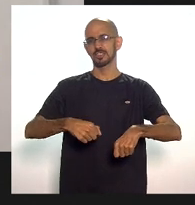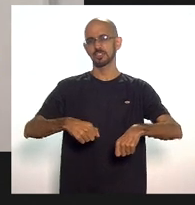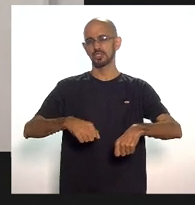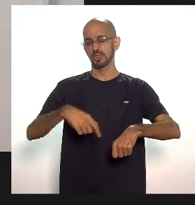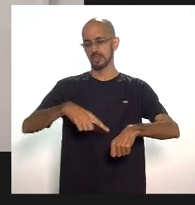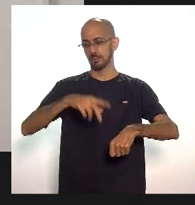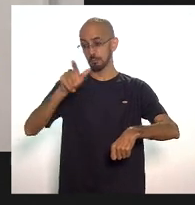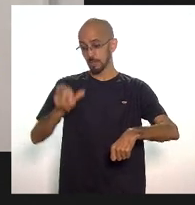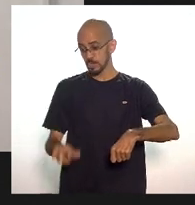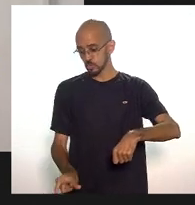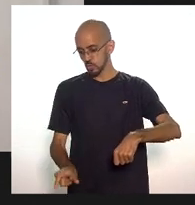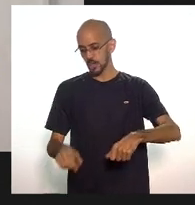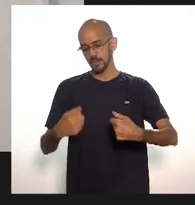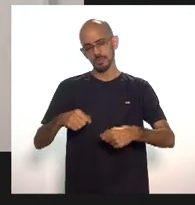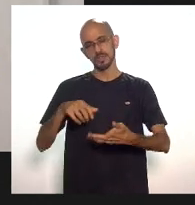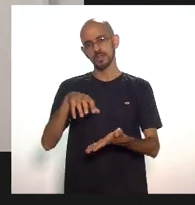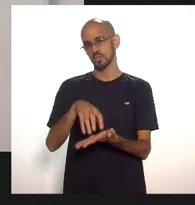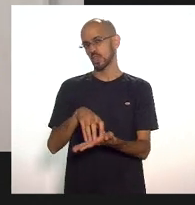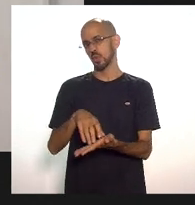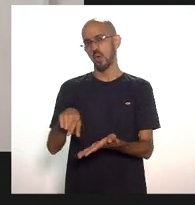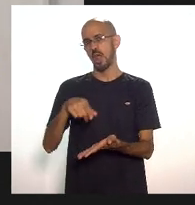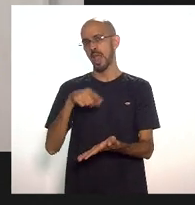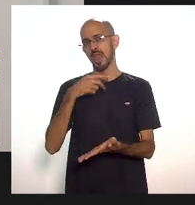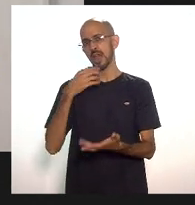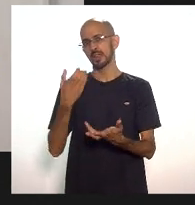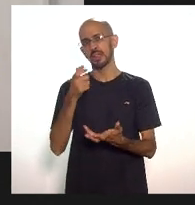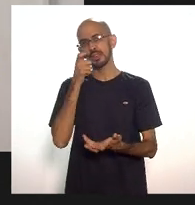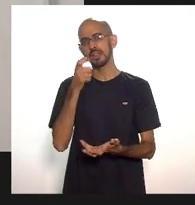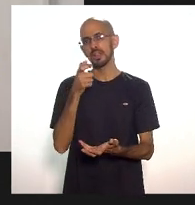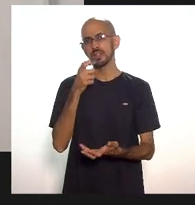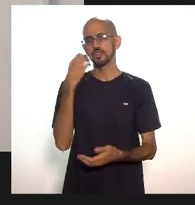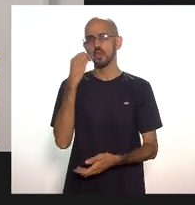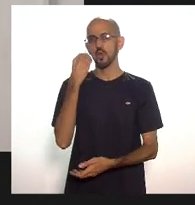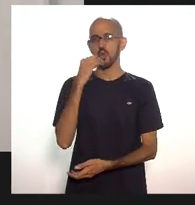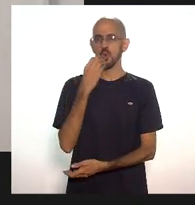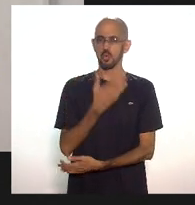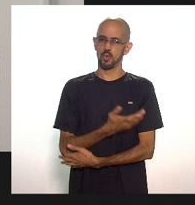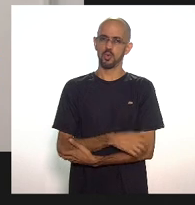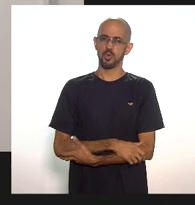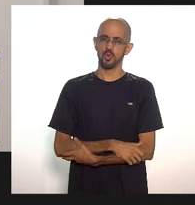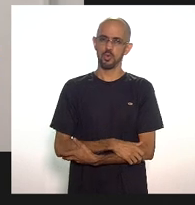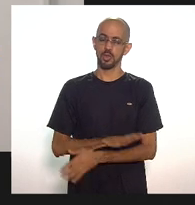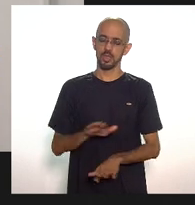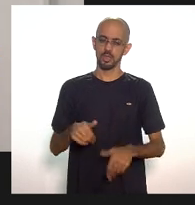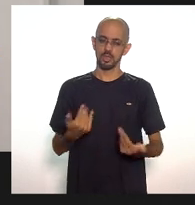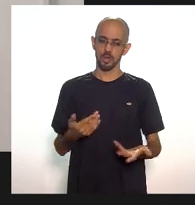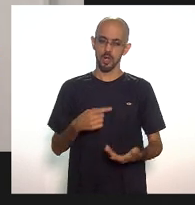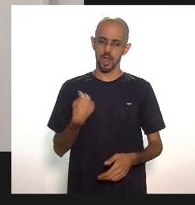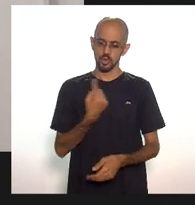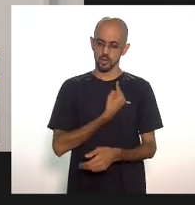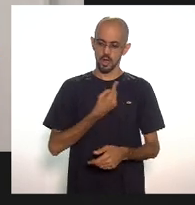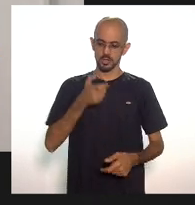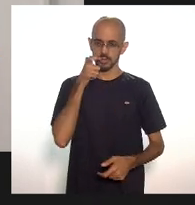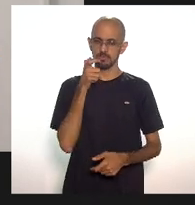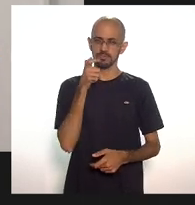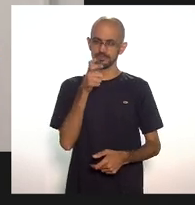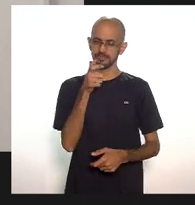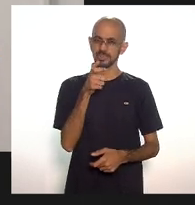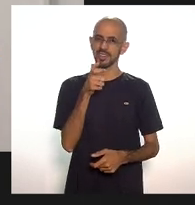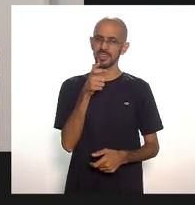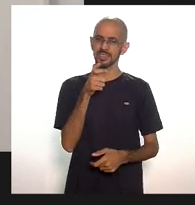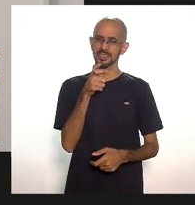né? Ela fala de lucro. Então, a nossa preocupação a partir de então, não é, e